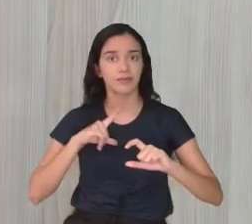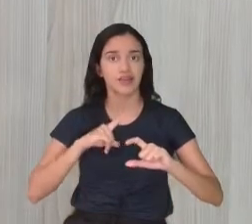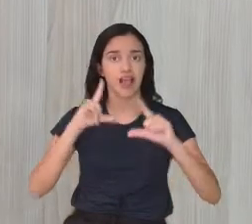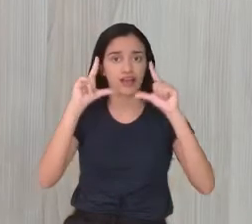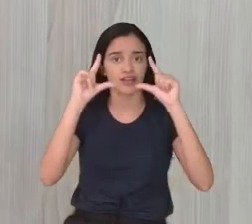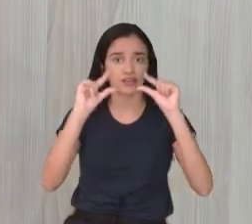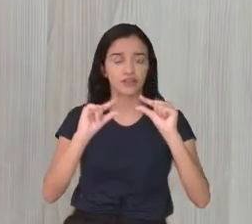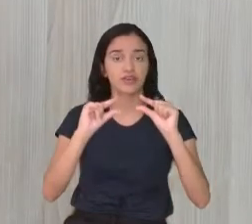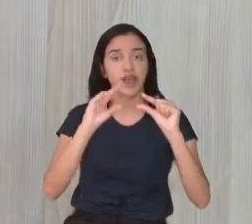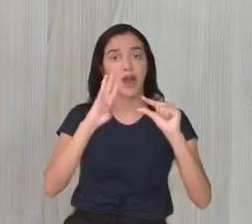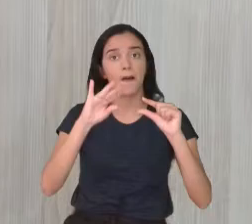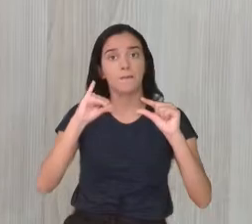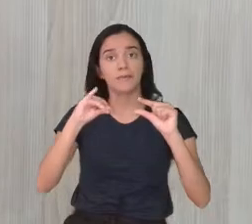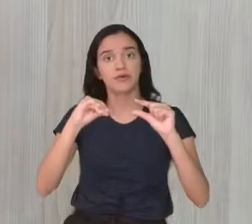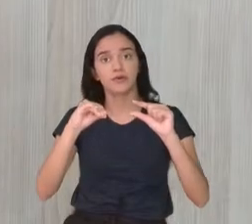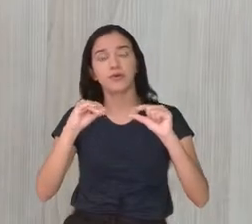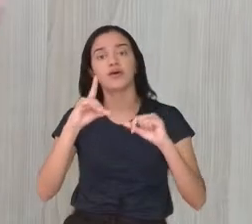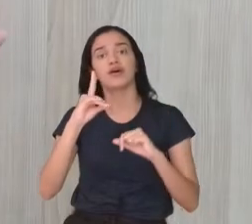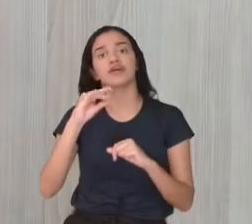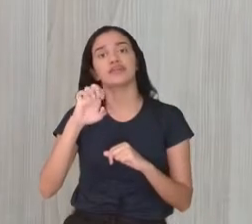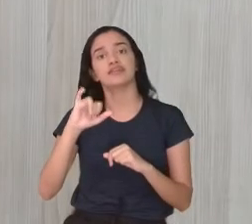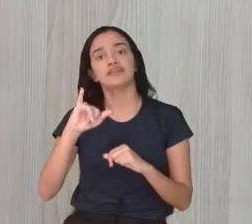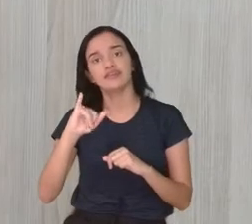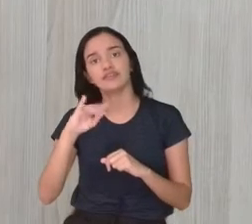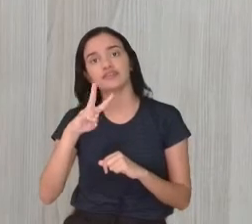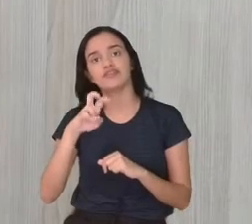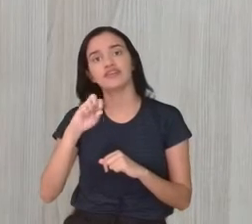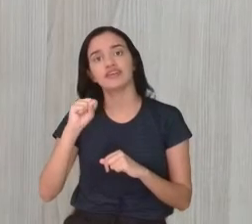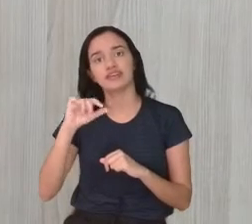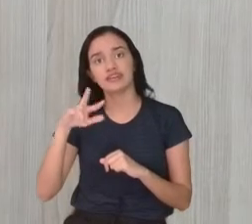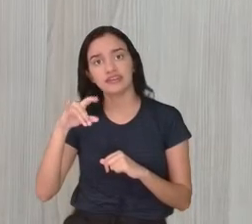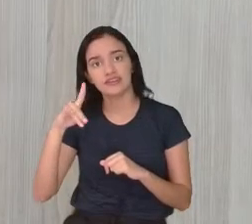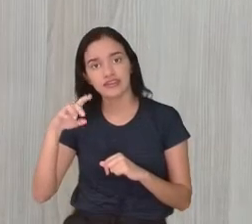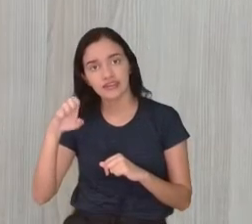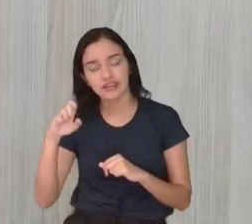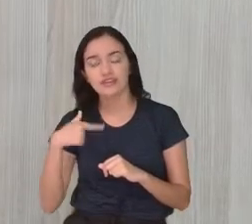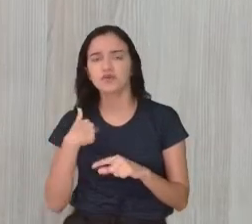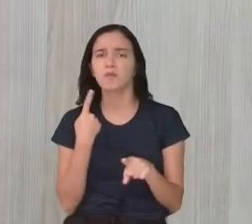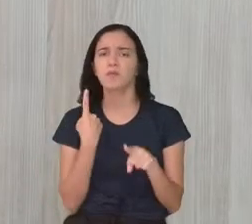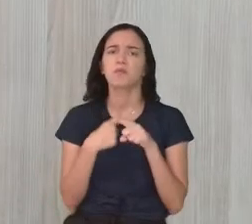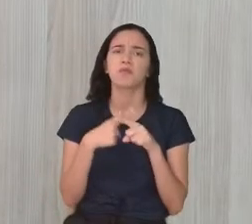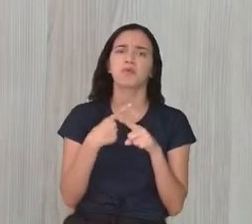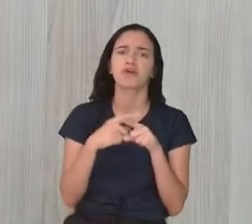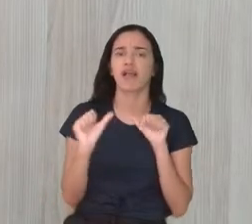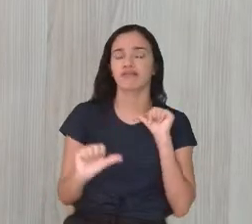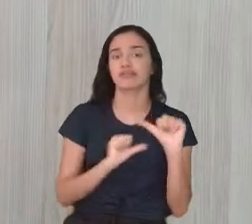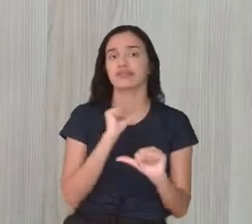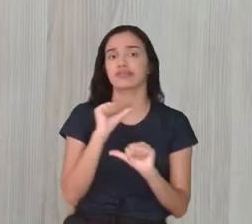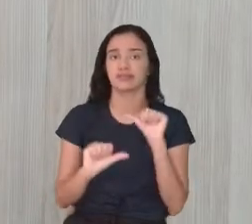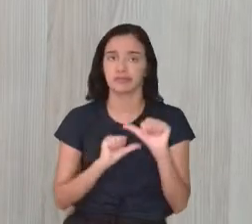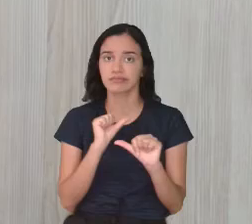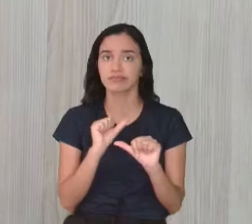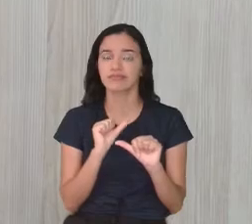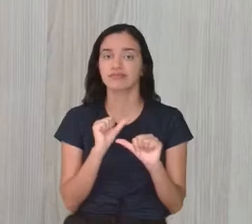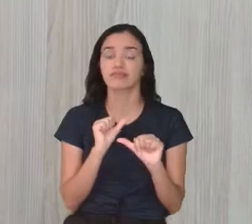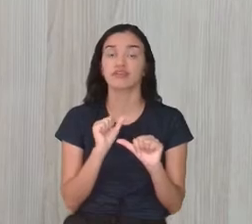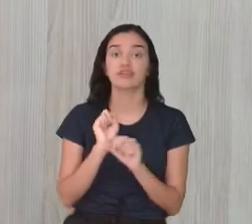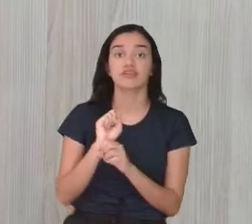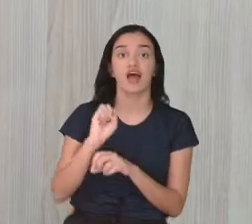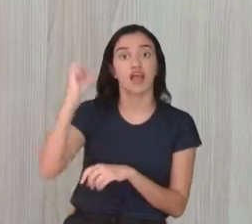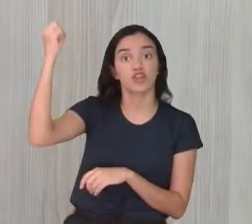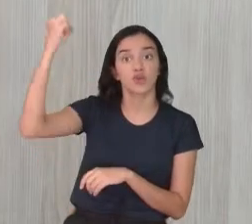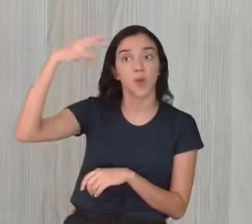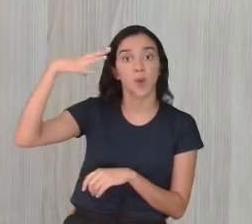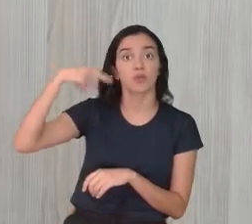da biodiversidade. Por quê? Porque essa transição, ela vai ser uma transição de luz